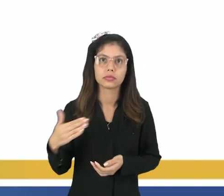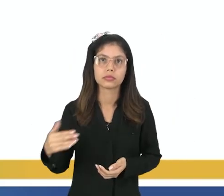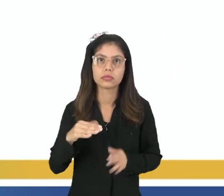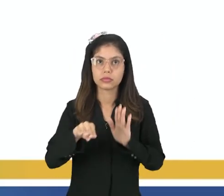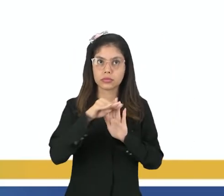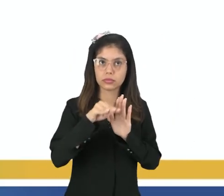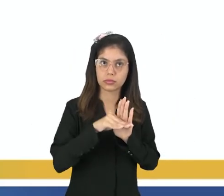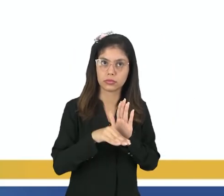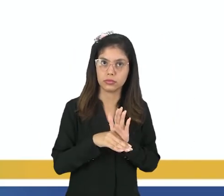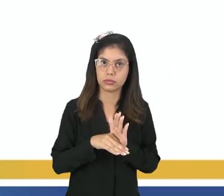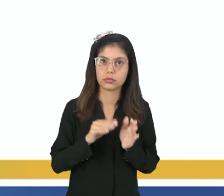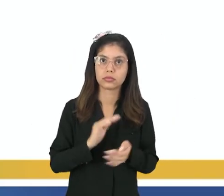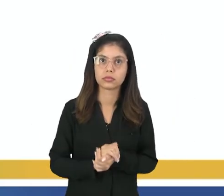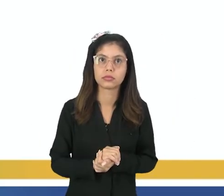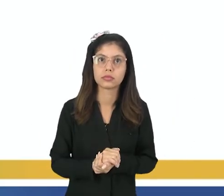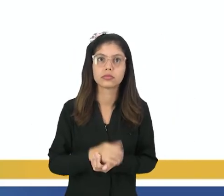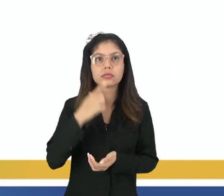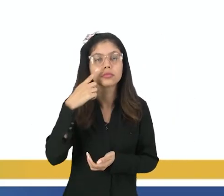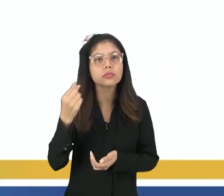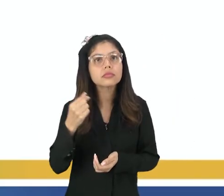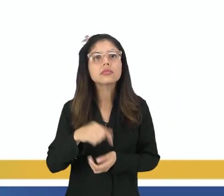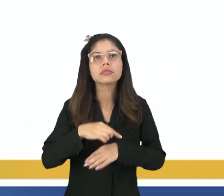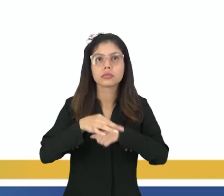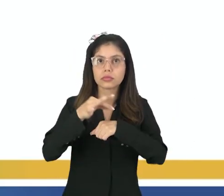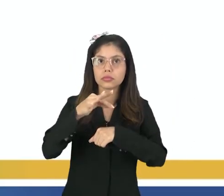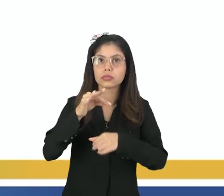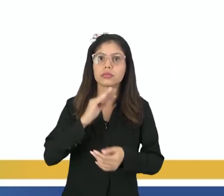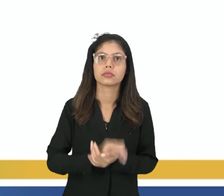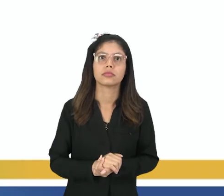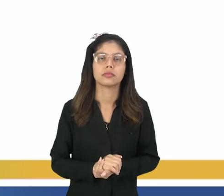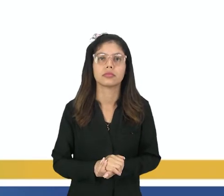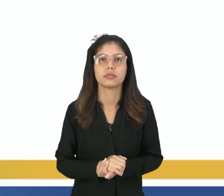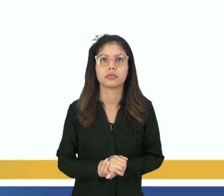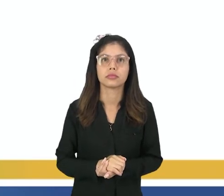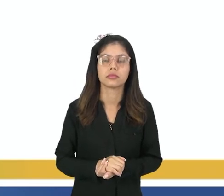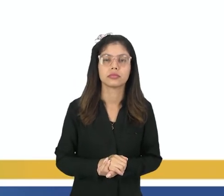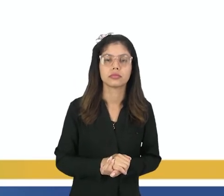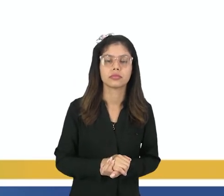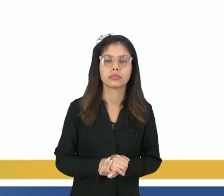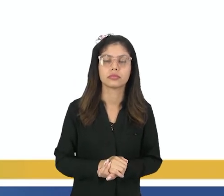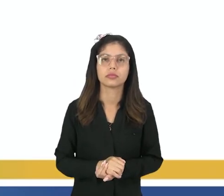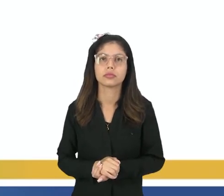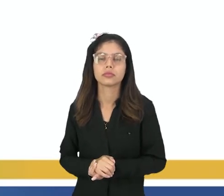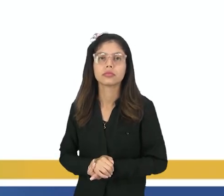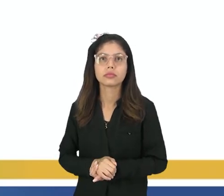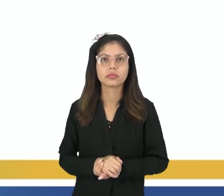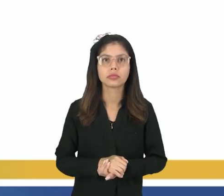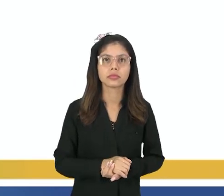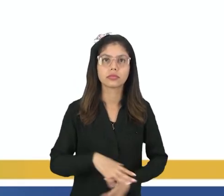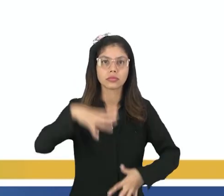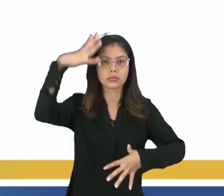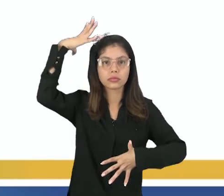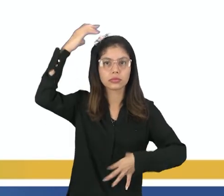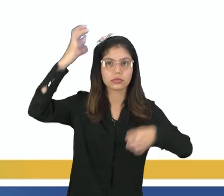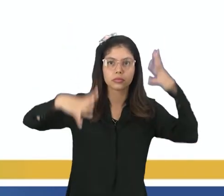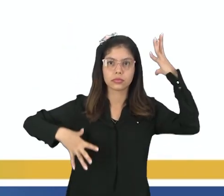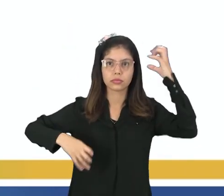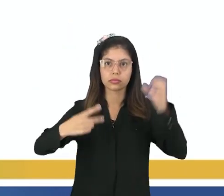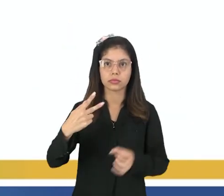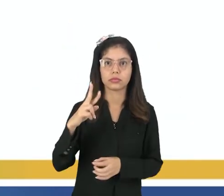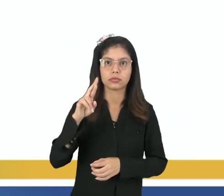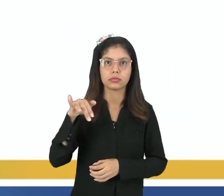chega na ordem, somente o gato e o cachorro são carnívoros. O chimpanzé e o homem são da ordem